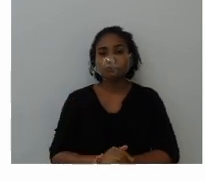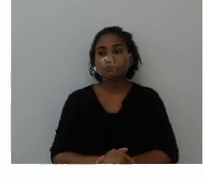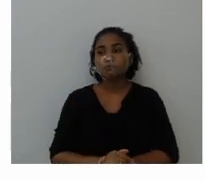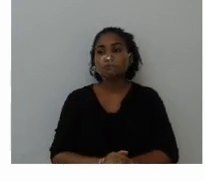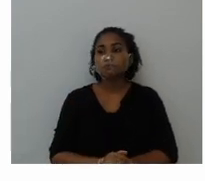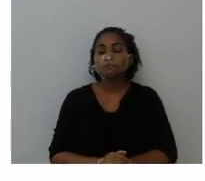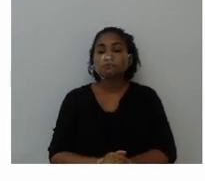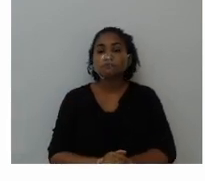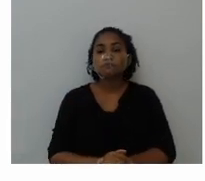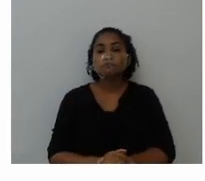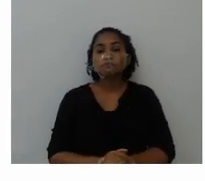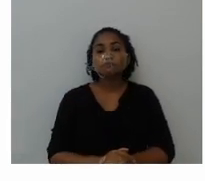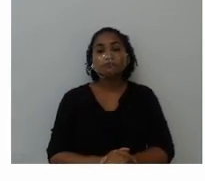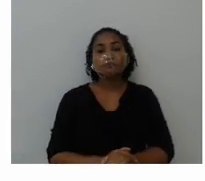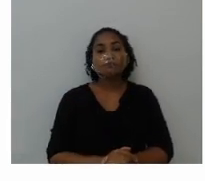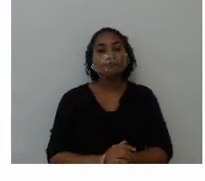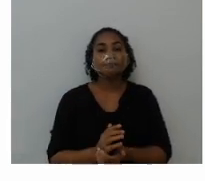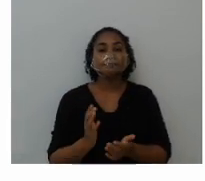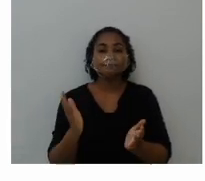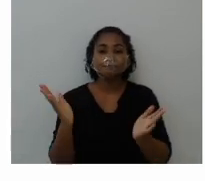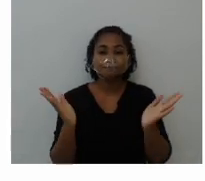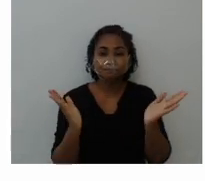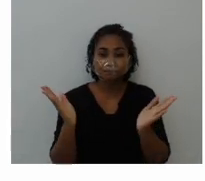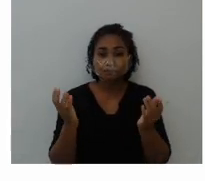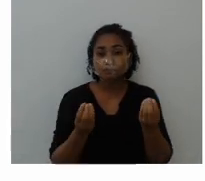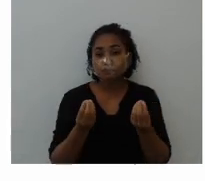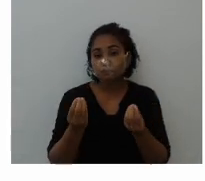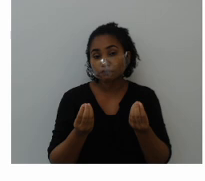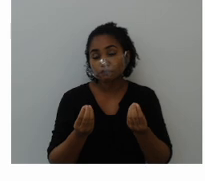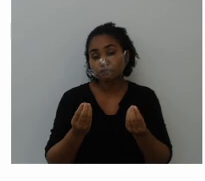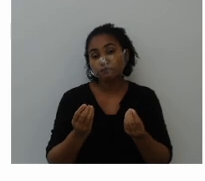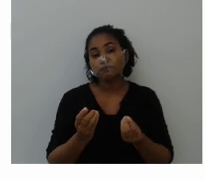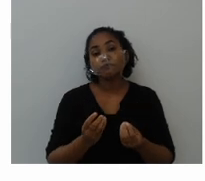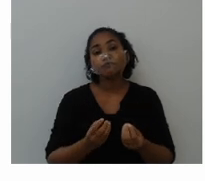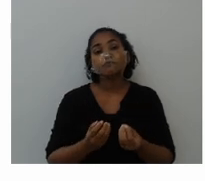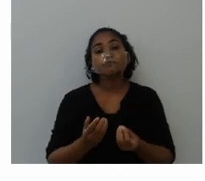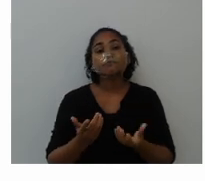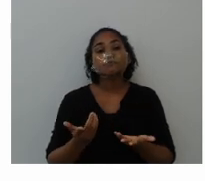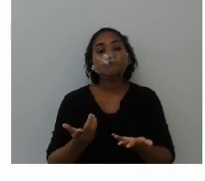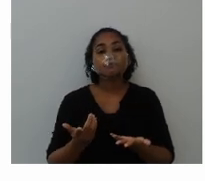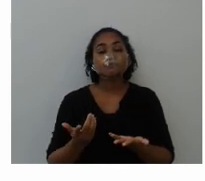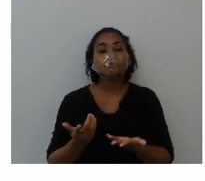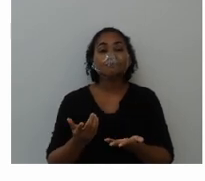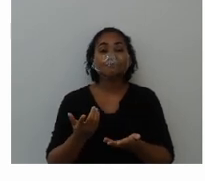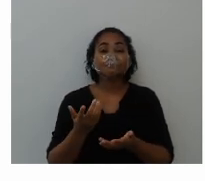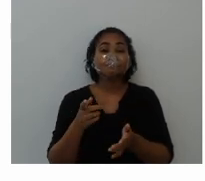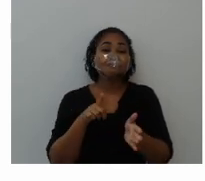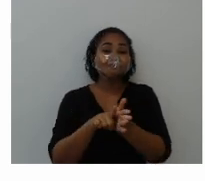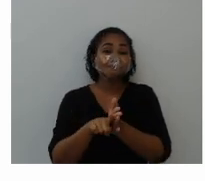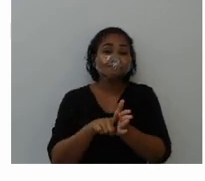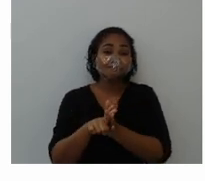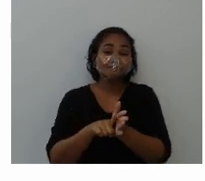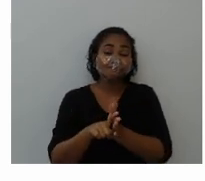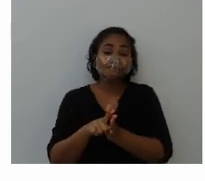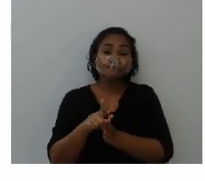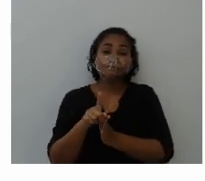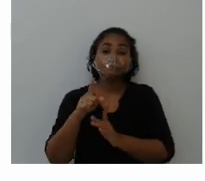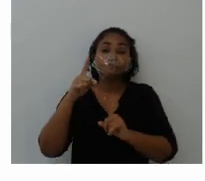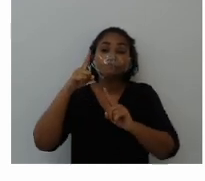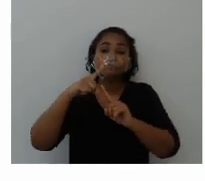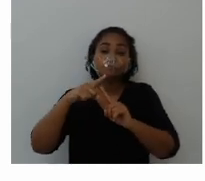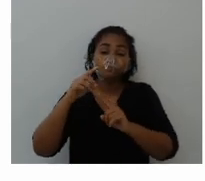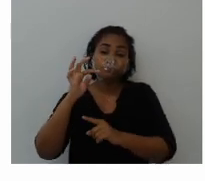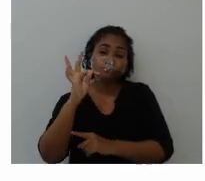vertical. A tração no fio horizontal C vale quanto? Ou seja, ele quer o valor dessa tração, galerinha, que